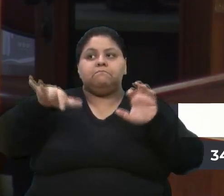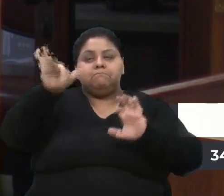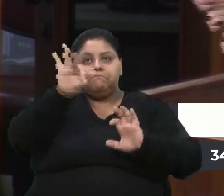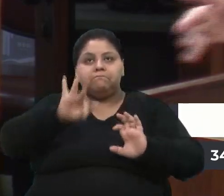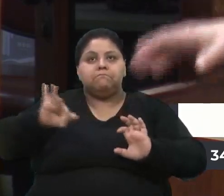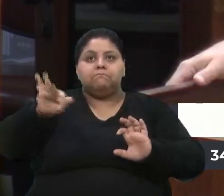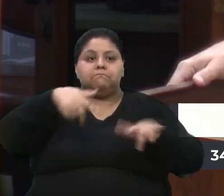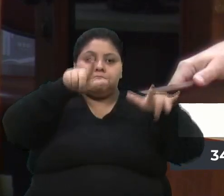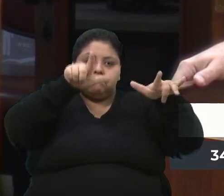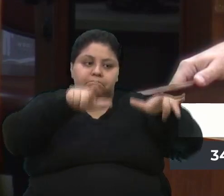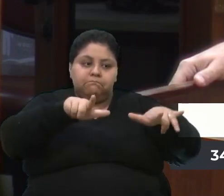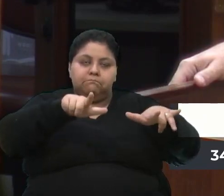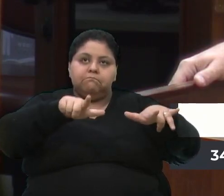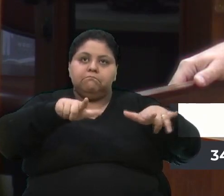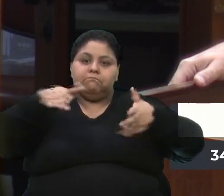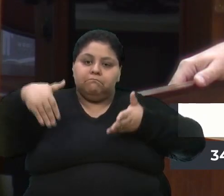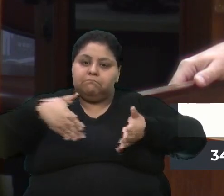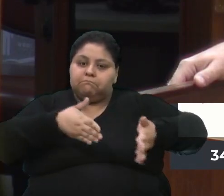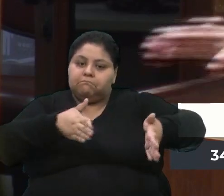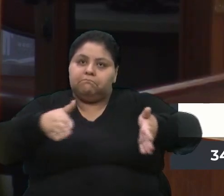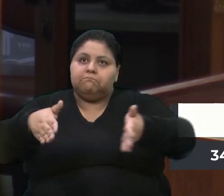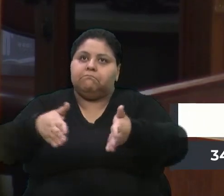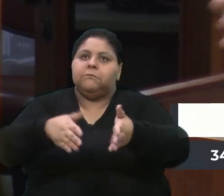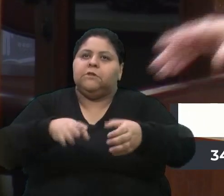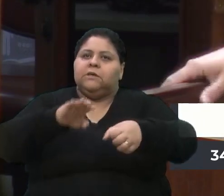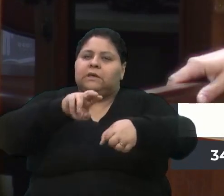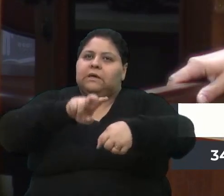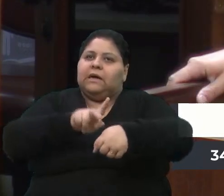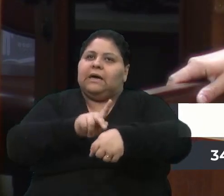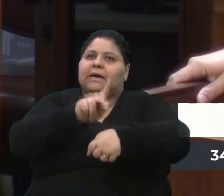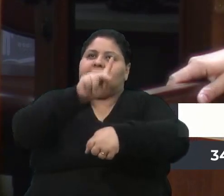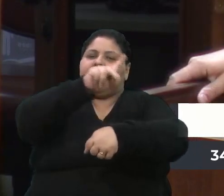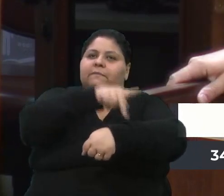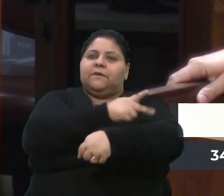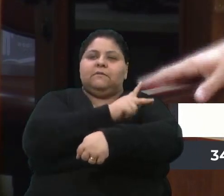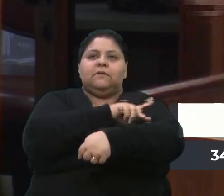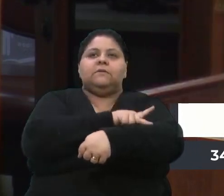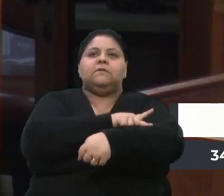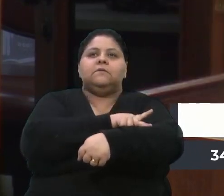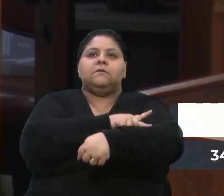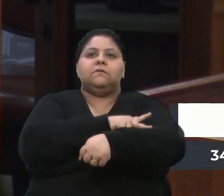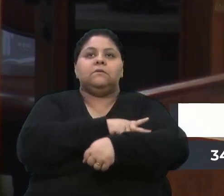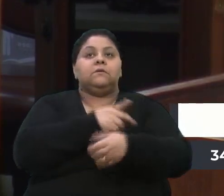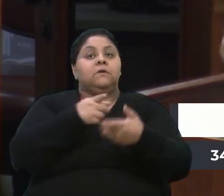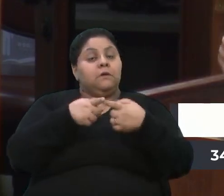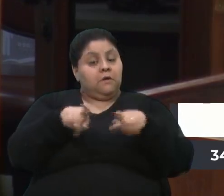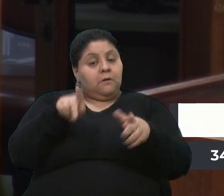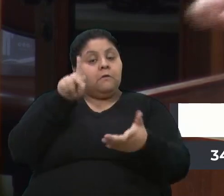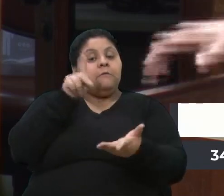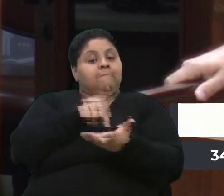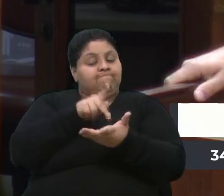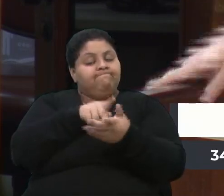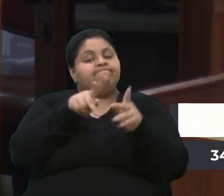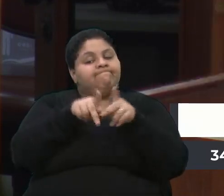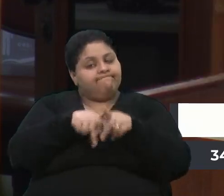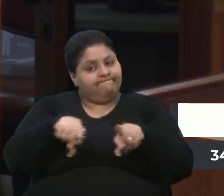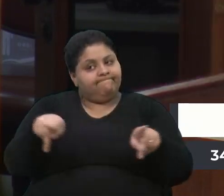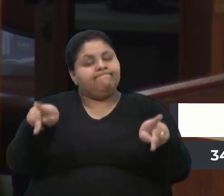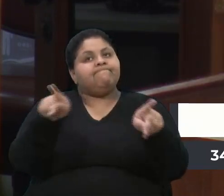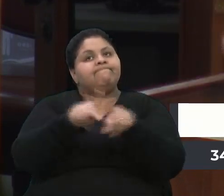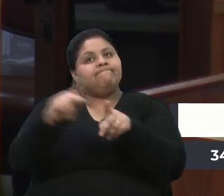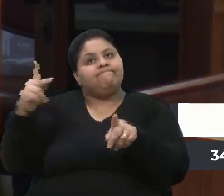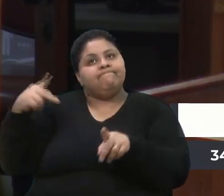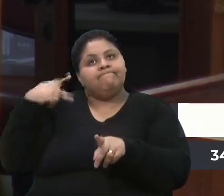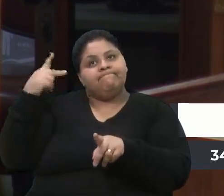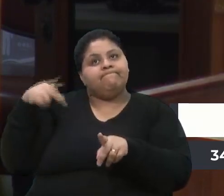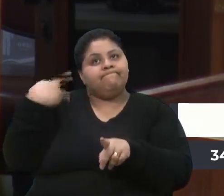ou a trajetória acadêmica de todo mundo, o de que cada um representa, mas a realidade do povo e a política